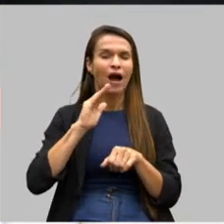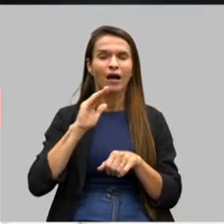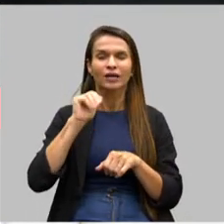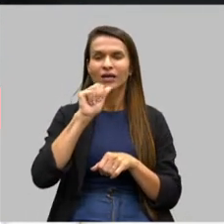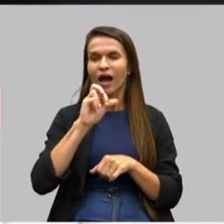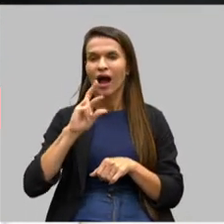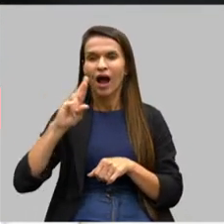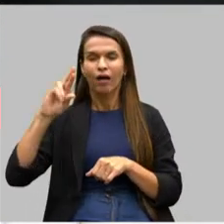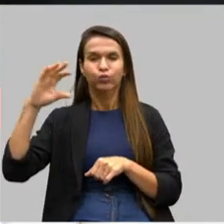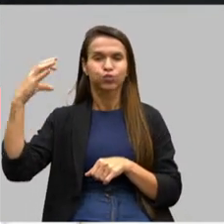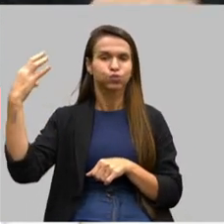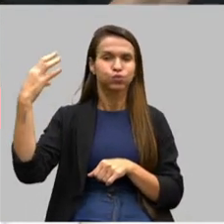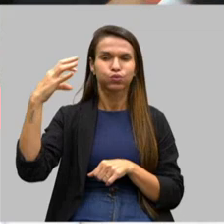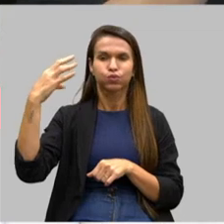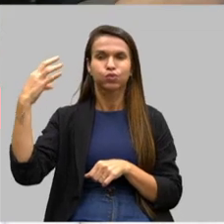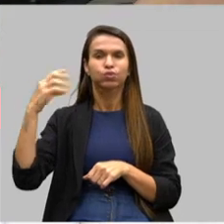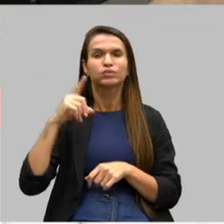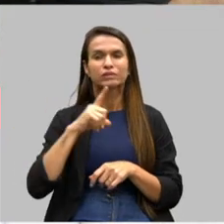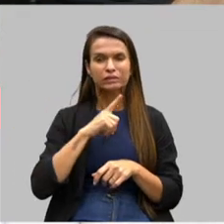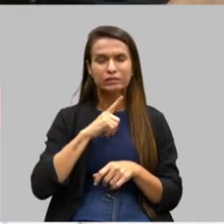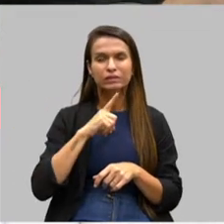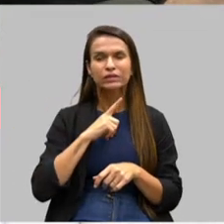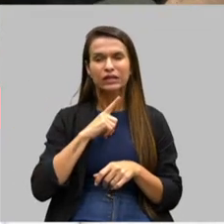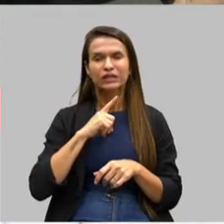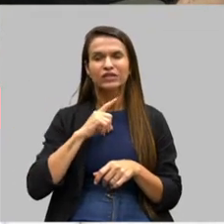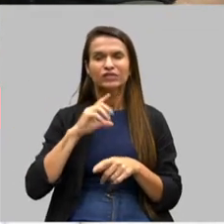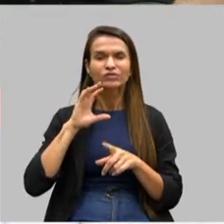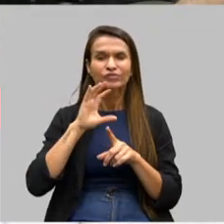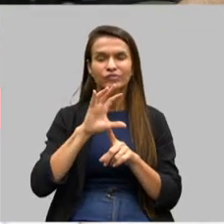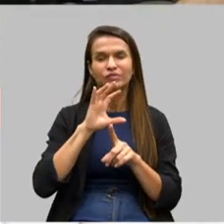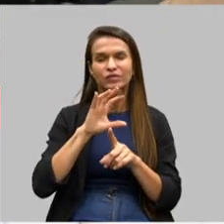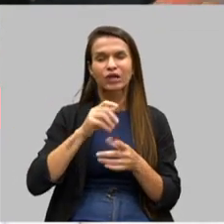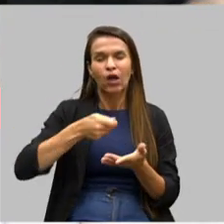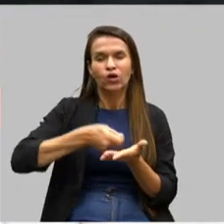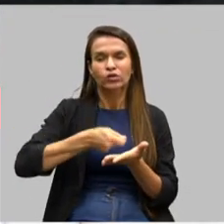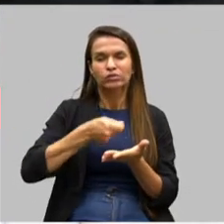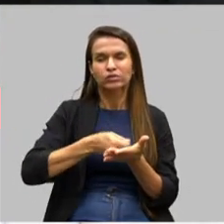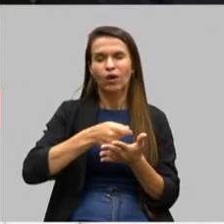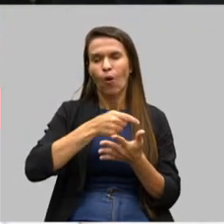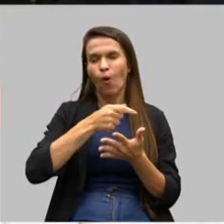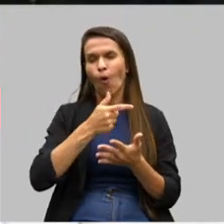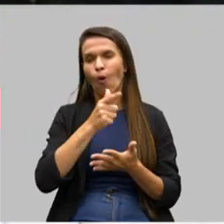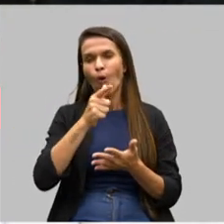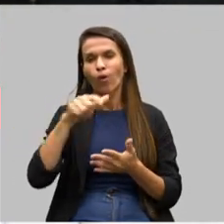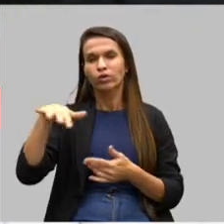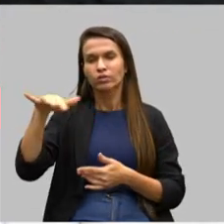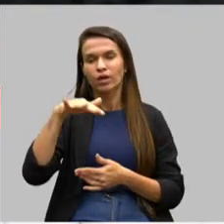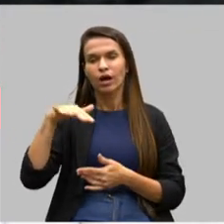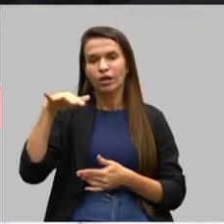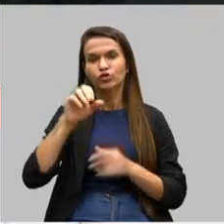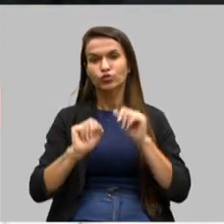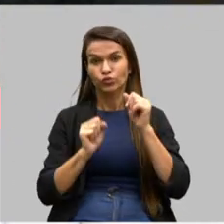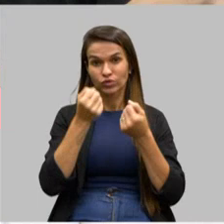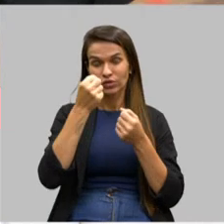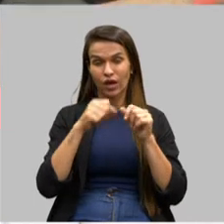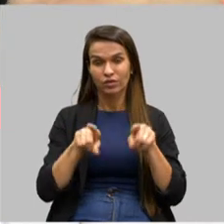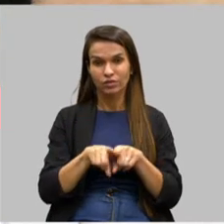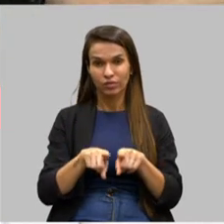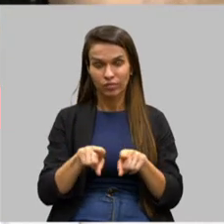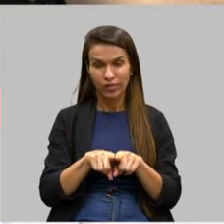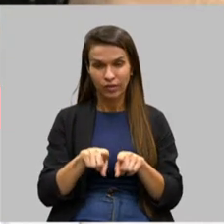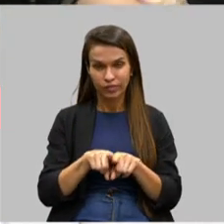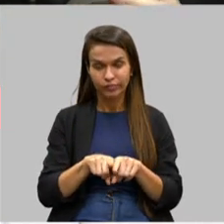custos, afeta, exige de uma série de outros setores industriais, inclusive. Então, a